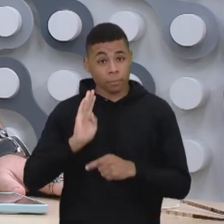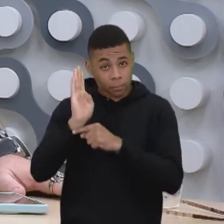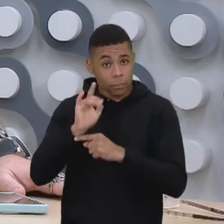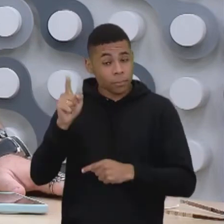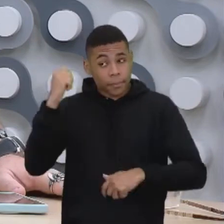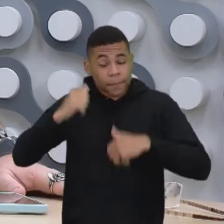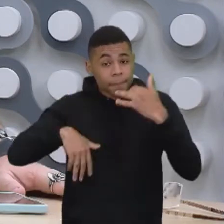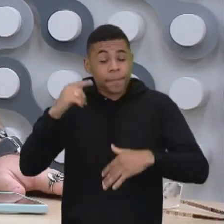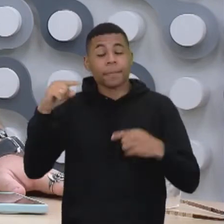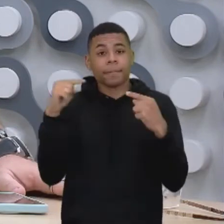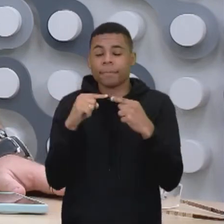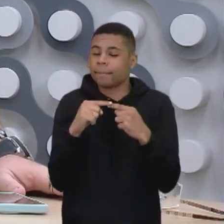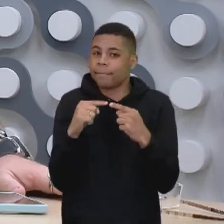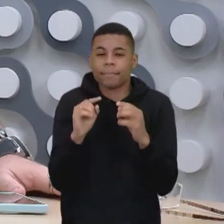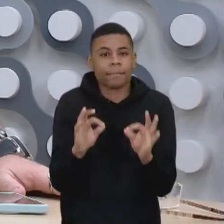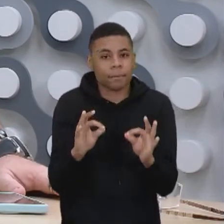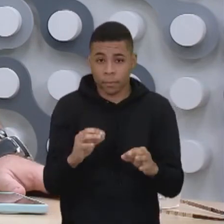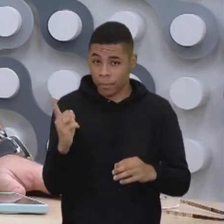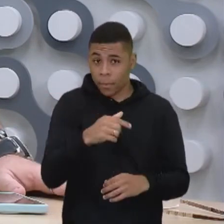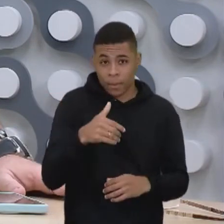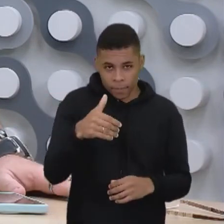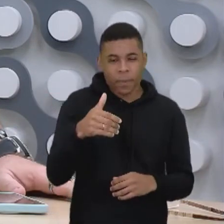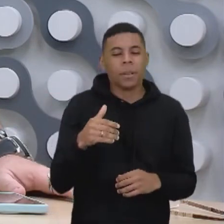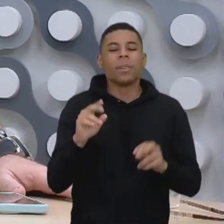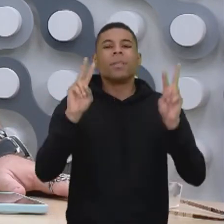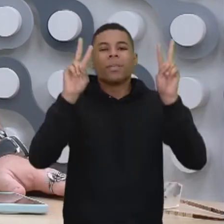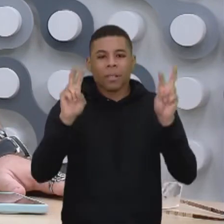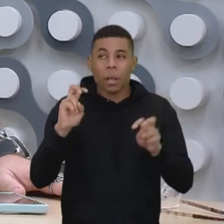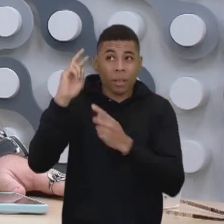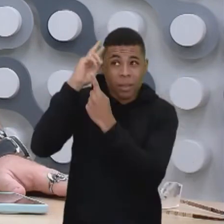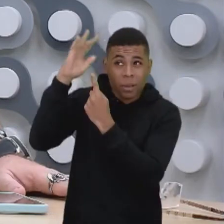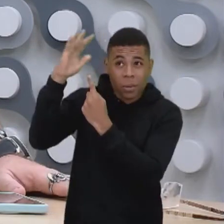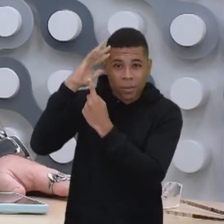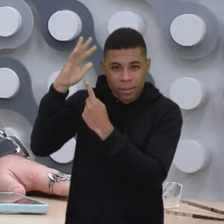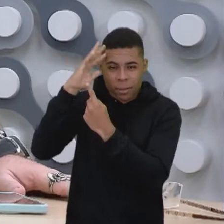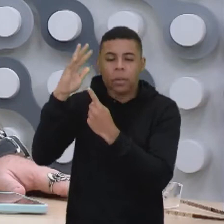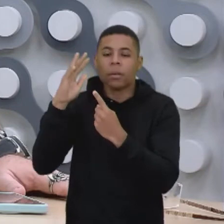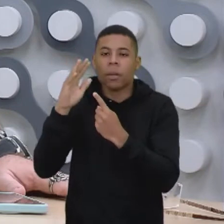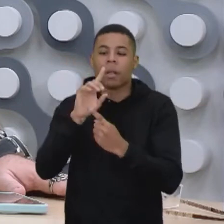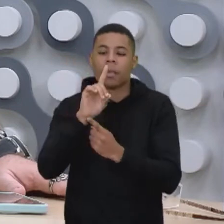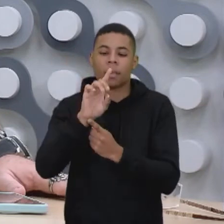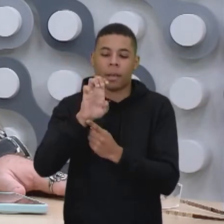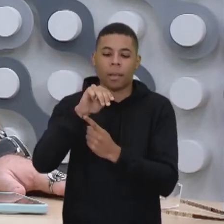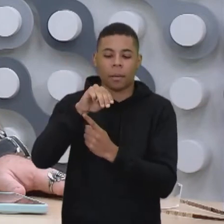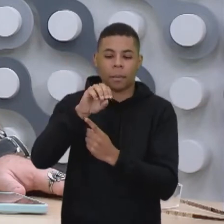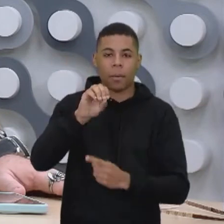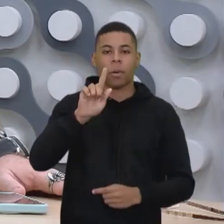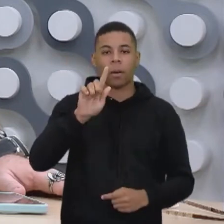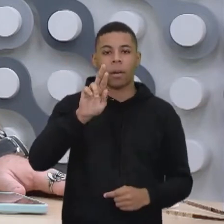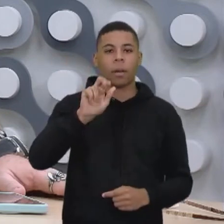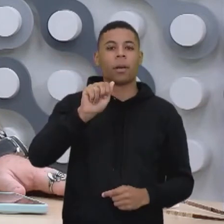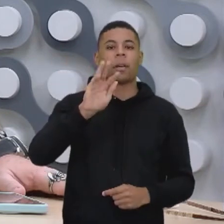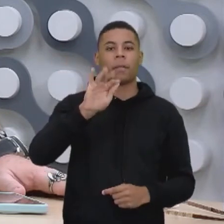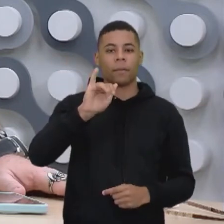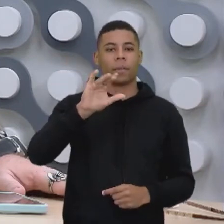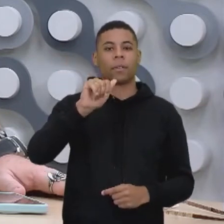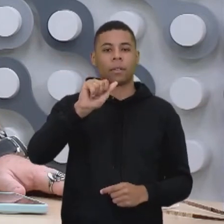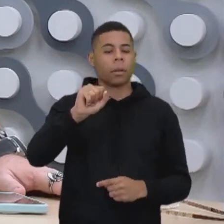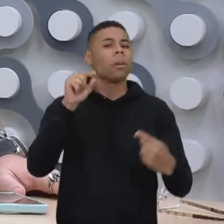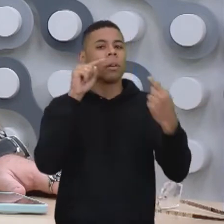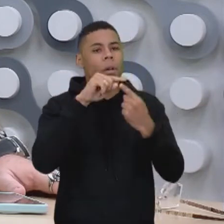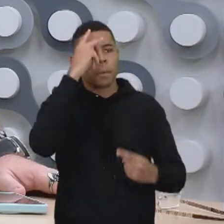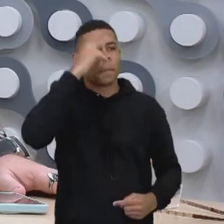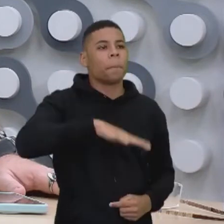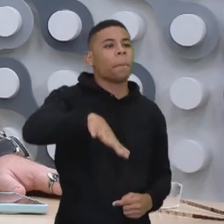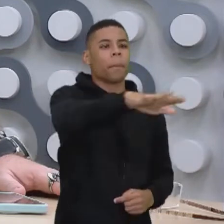tem tudo a ver, né, com o que nós vamos relacionar aí sobre as teorias demográficas, né? Um dos pontos principais